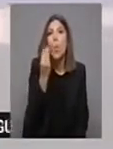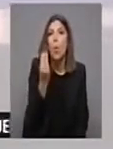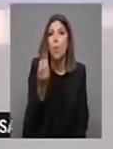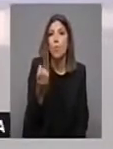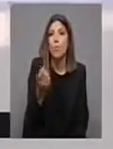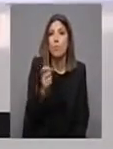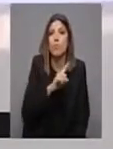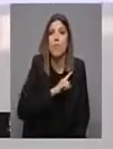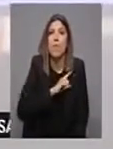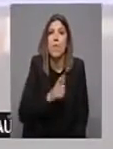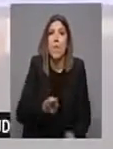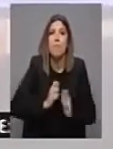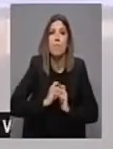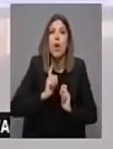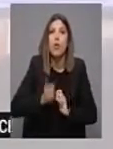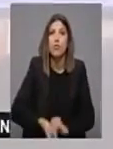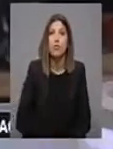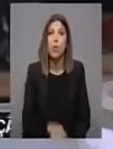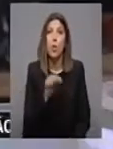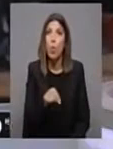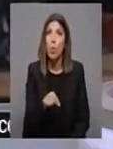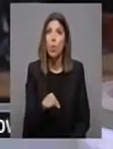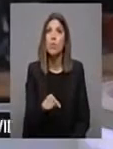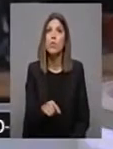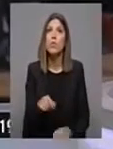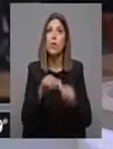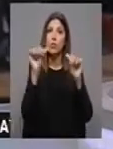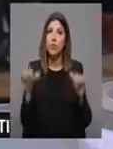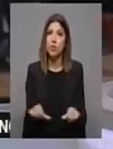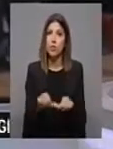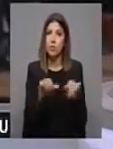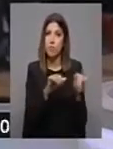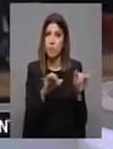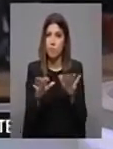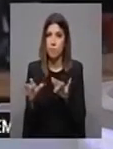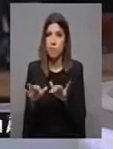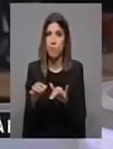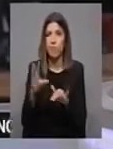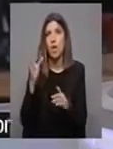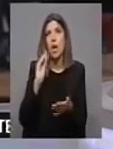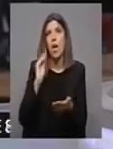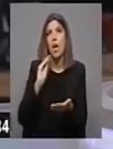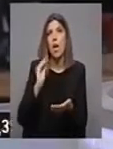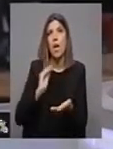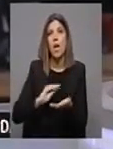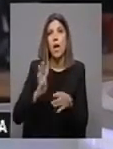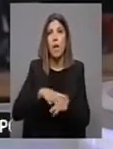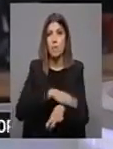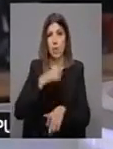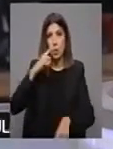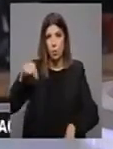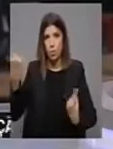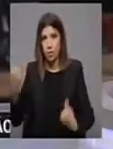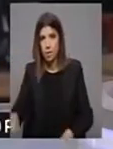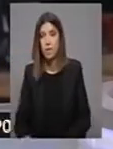muito. Hoje trabalhamos muito com os sistemas de informação que a própria Administração Pública já tem. Aliás, essa talvez seja o grande aspecto